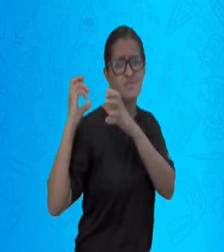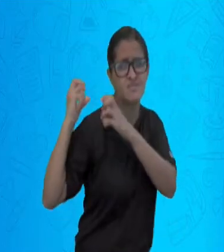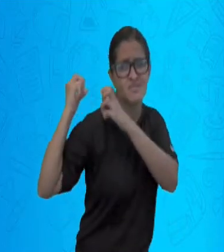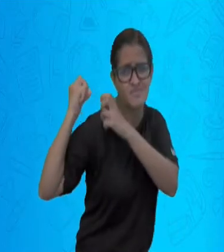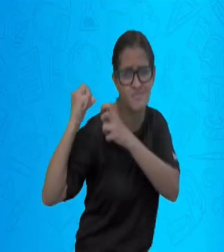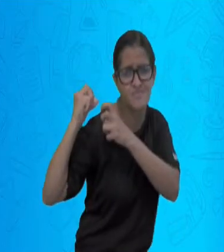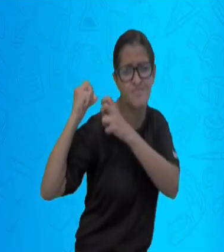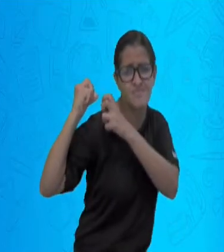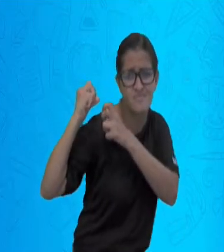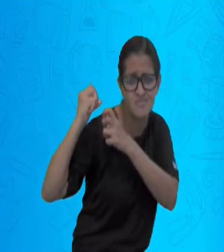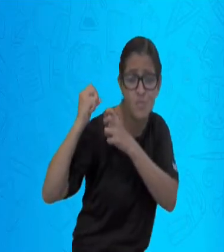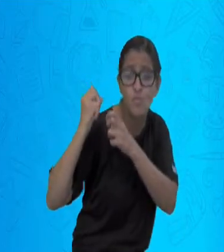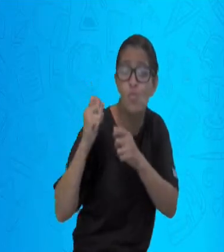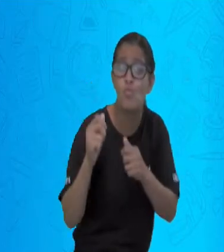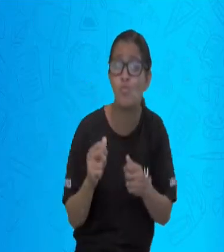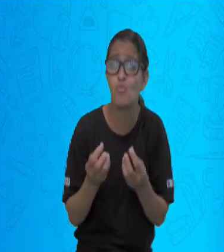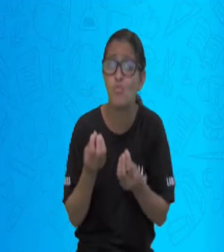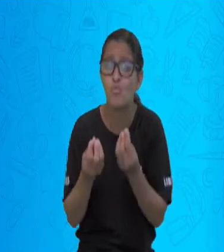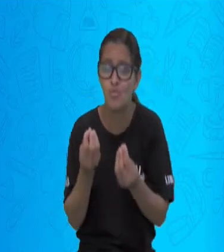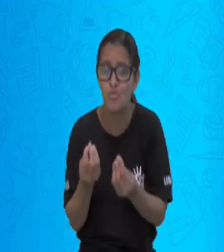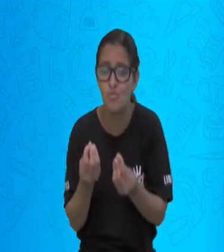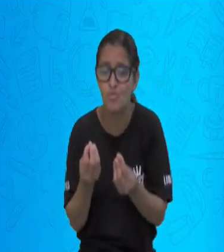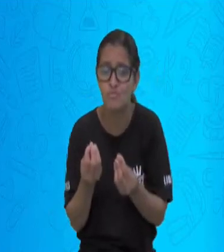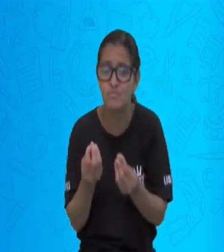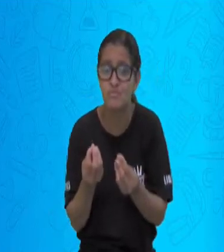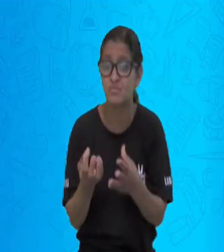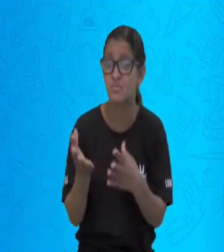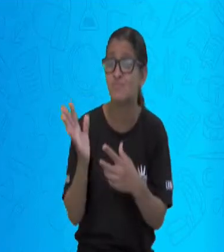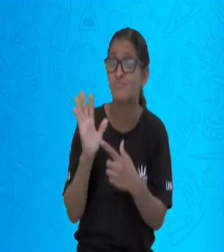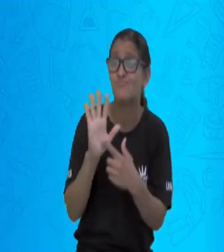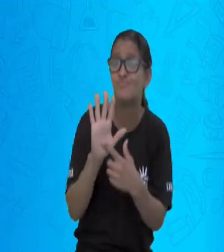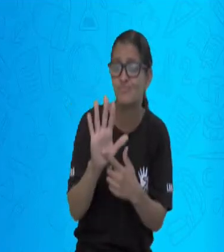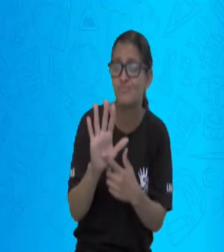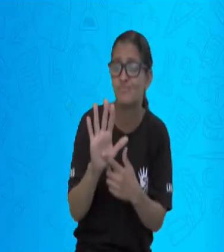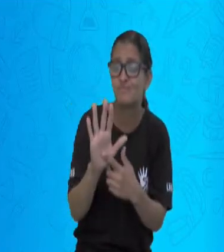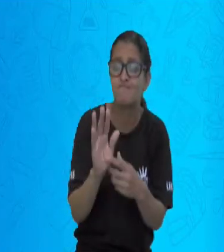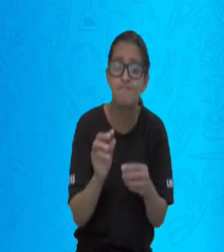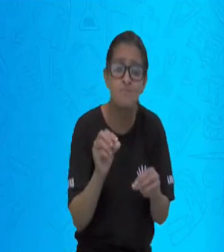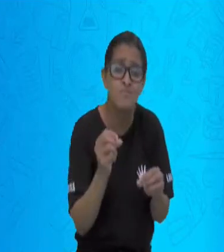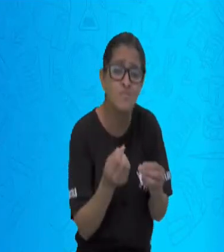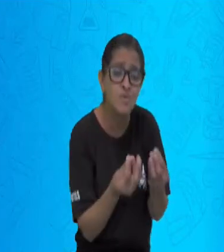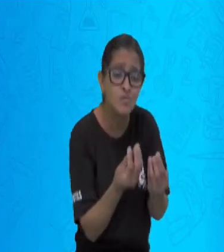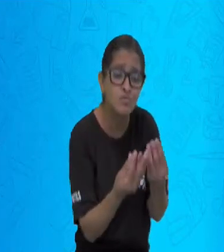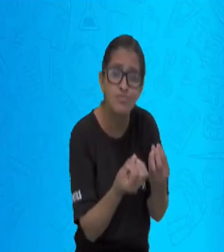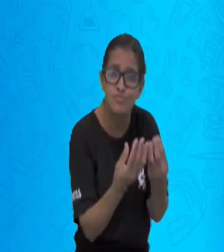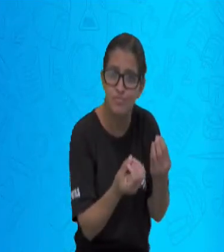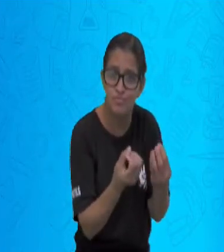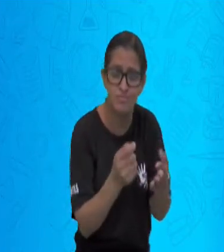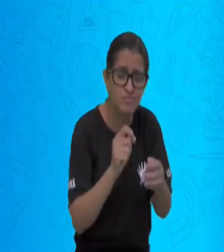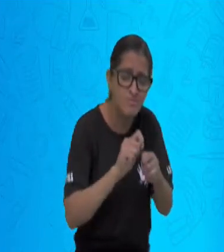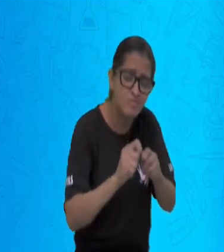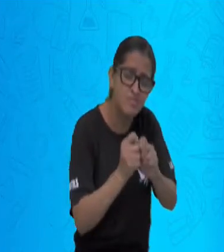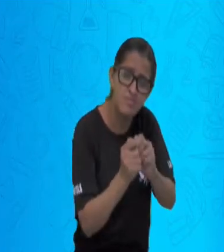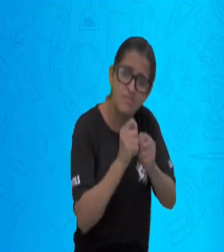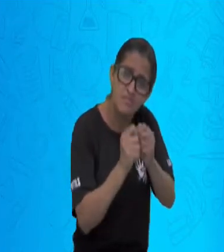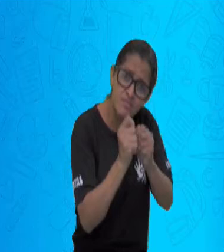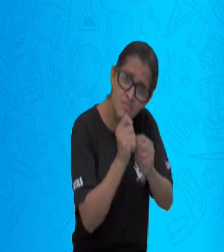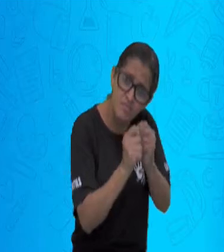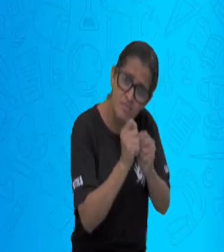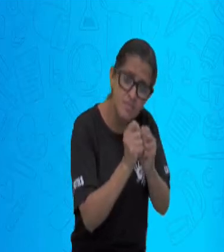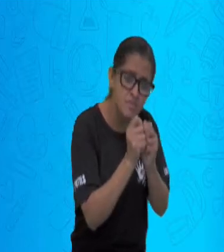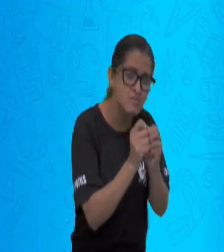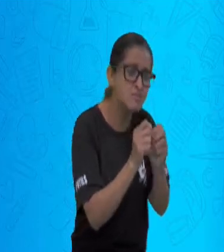tinham que fazer o fogo. Então, é um período onde da pré-história até o século XXI, onde